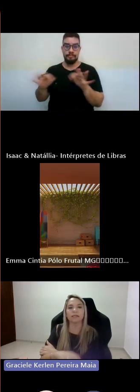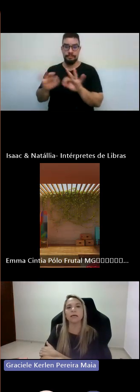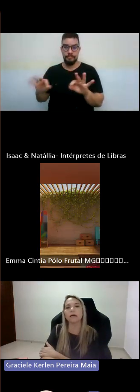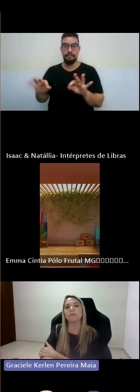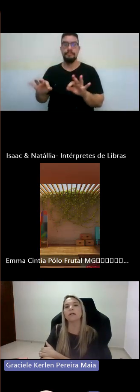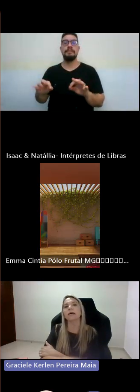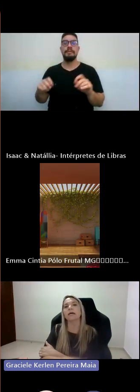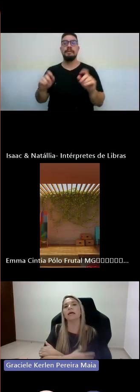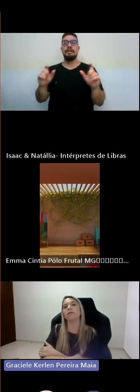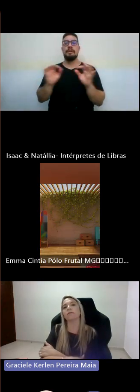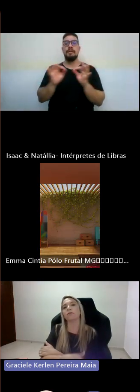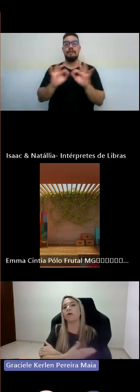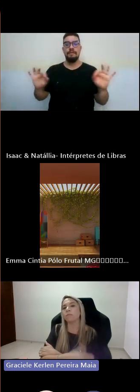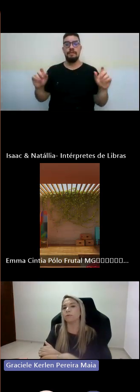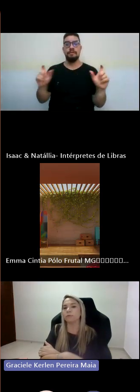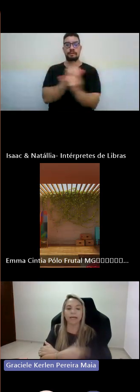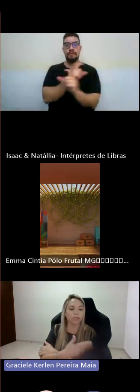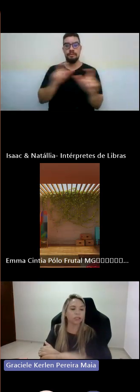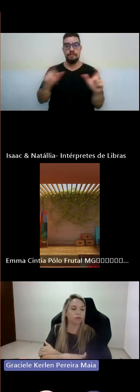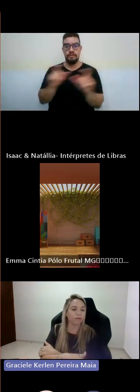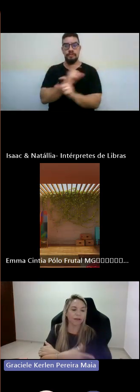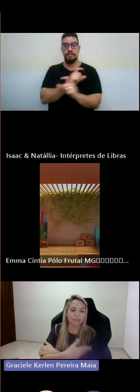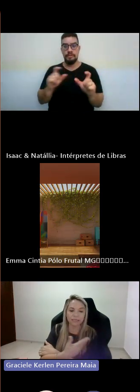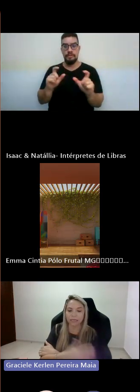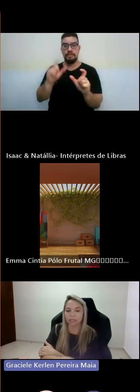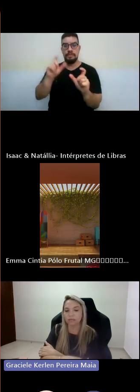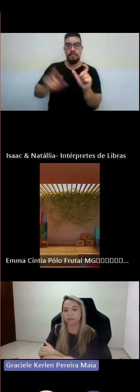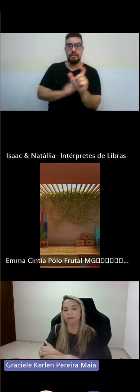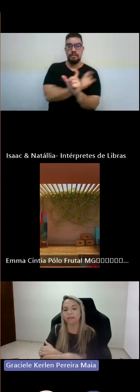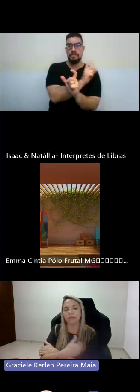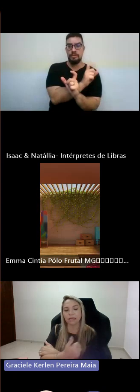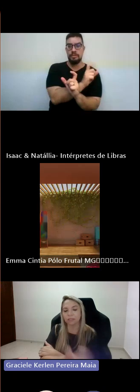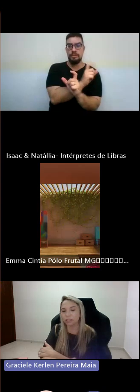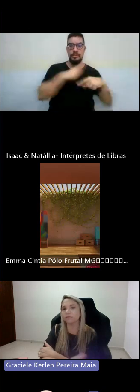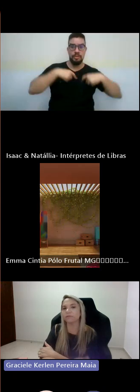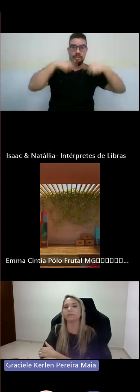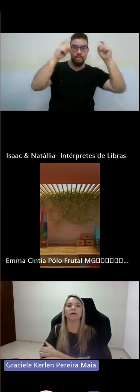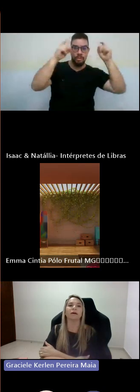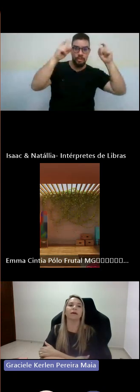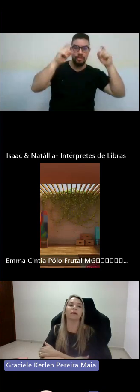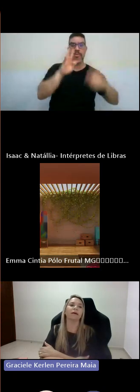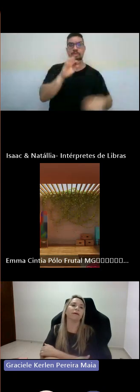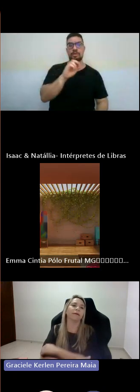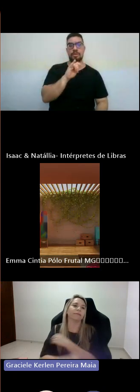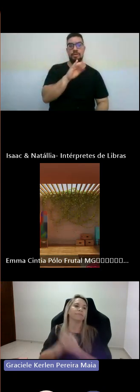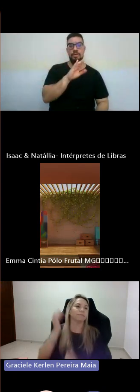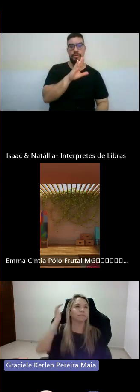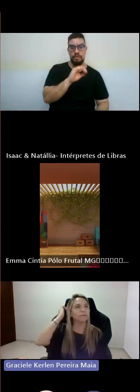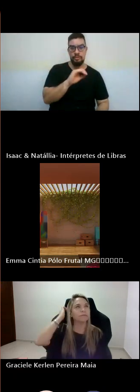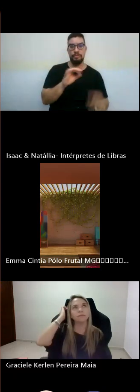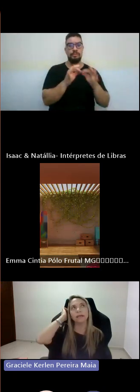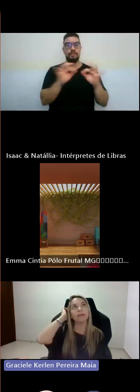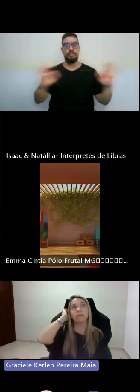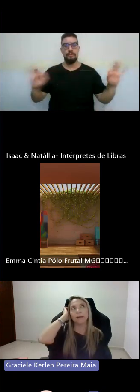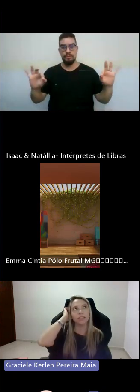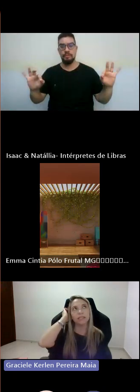ordem frasal, tópico, frases negativas, frases relativas,